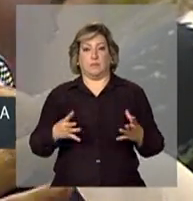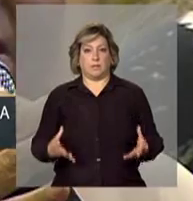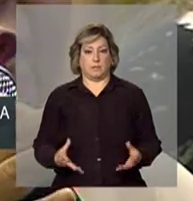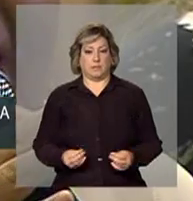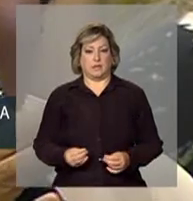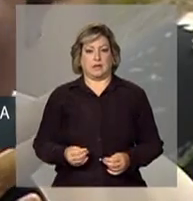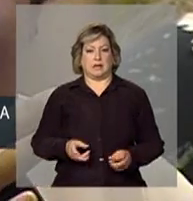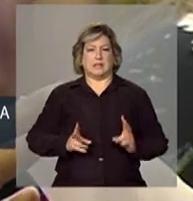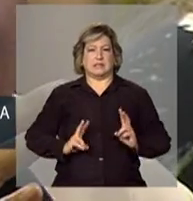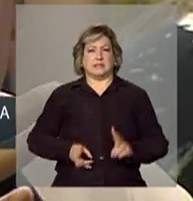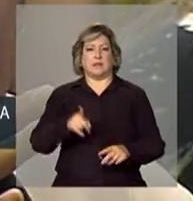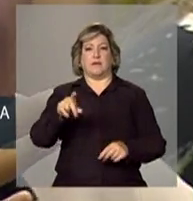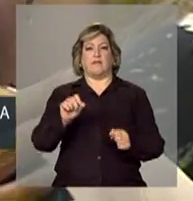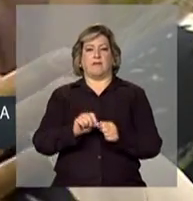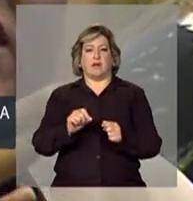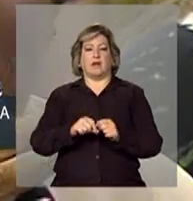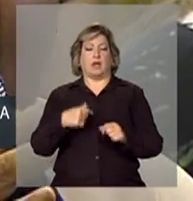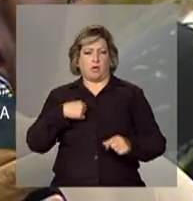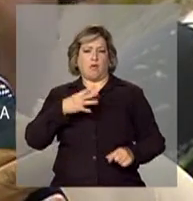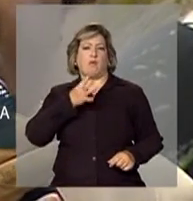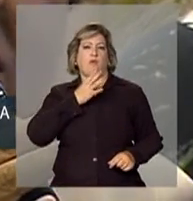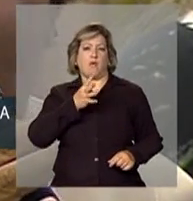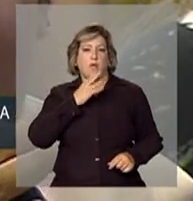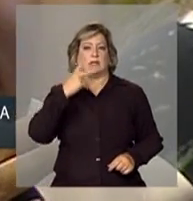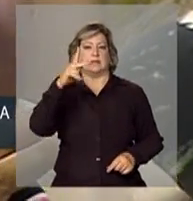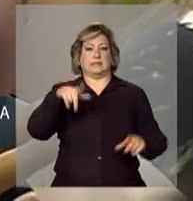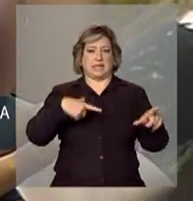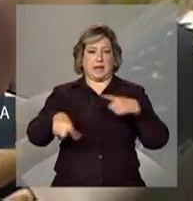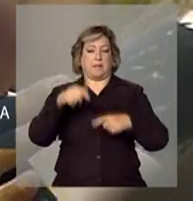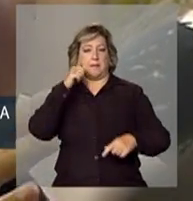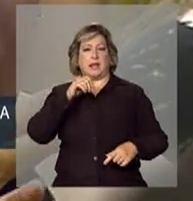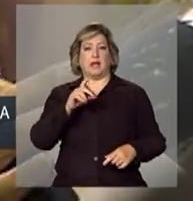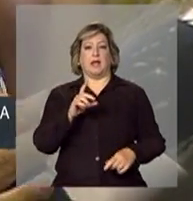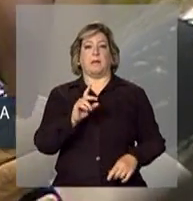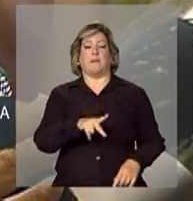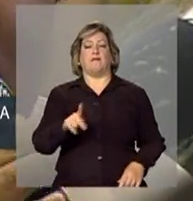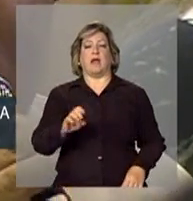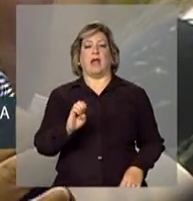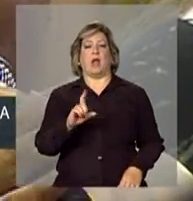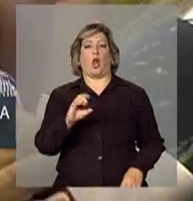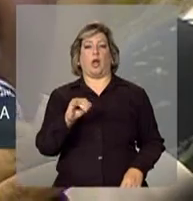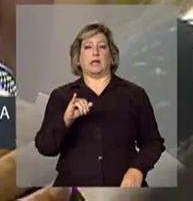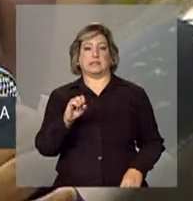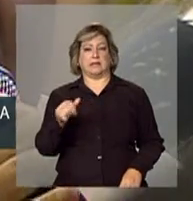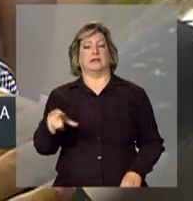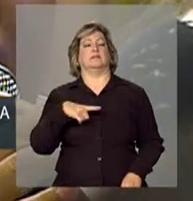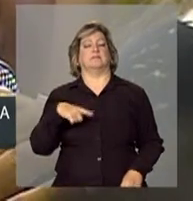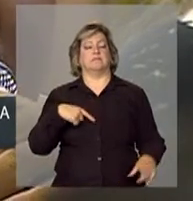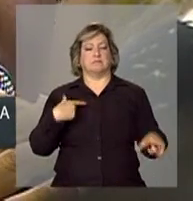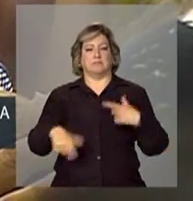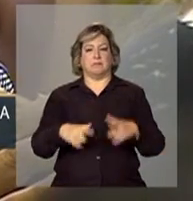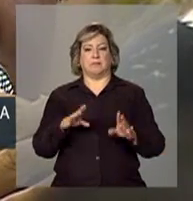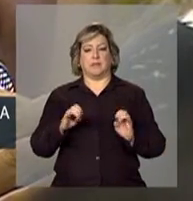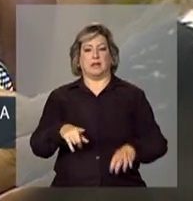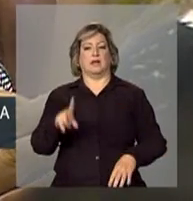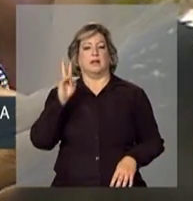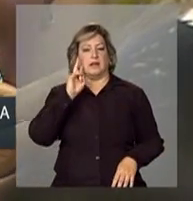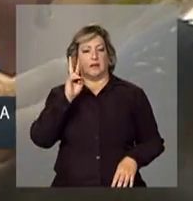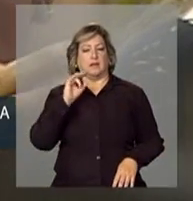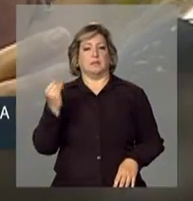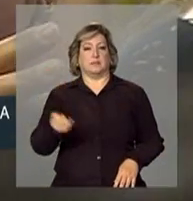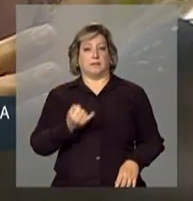Demais, meu... Sempre faz assim tudo. Eu conheço o trabalho da senhora, eu persigo. A senhora, minha filha passou para a história na